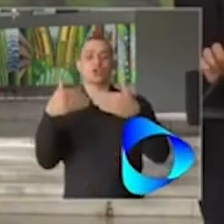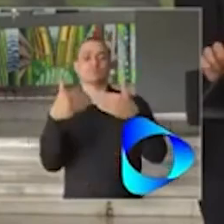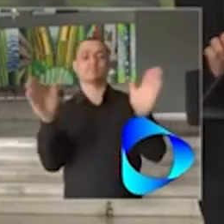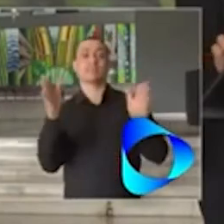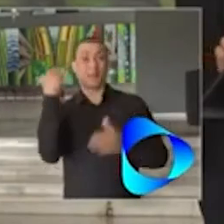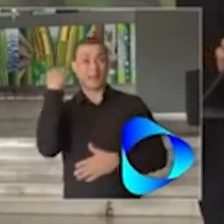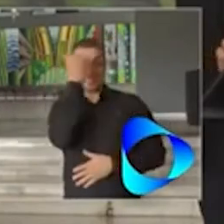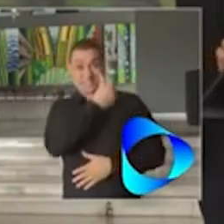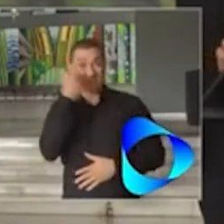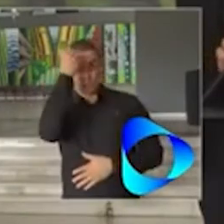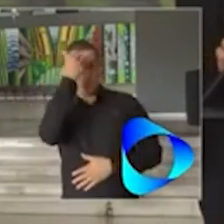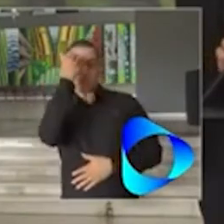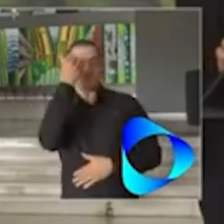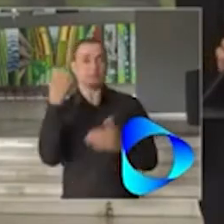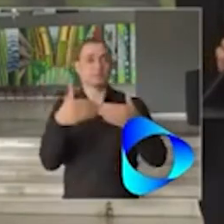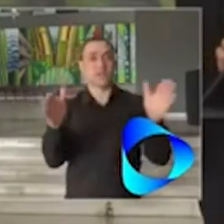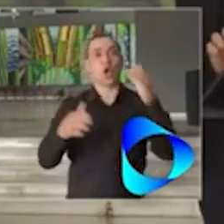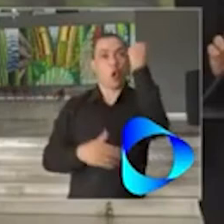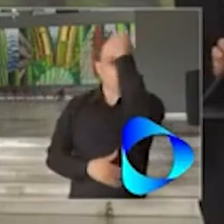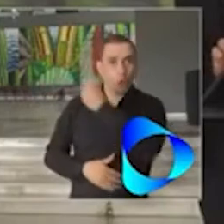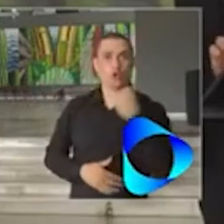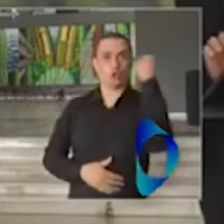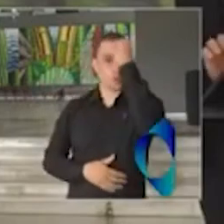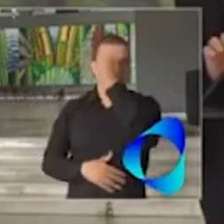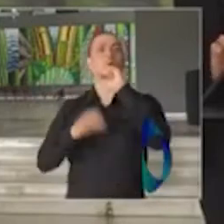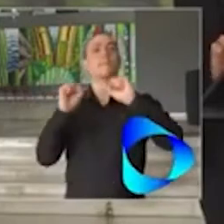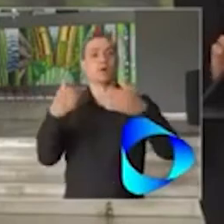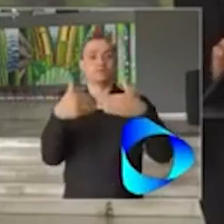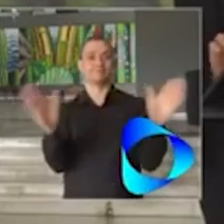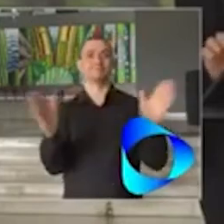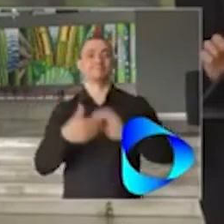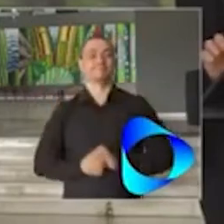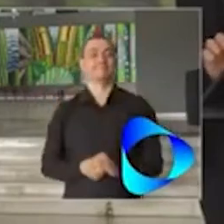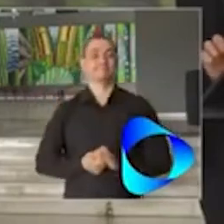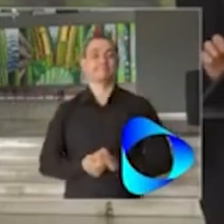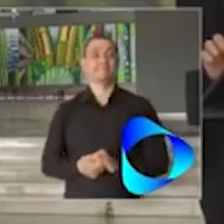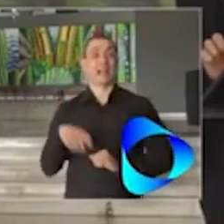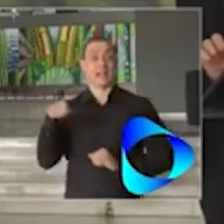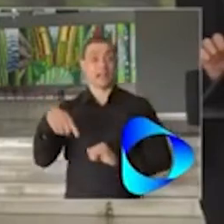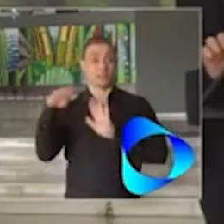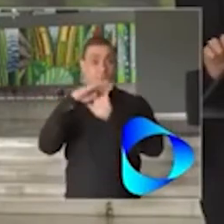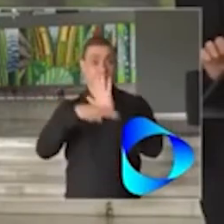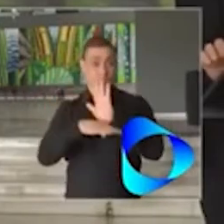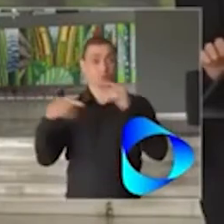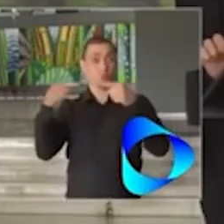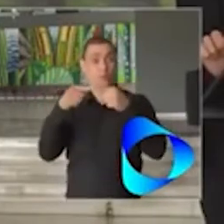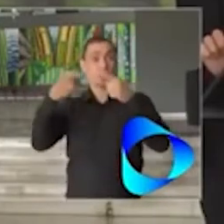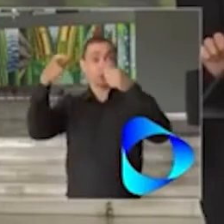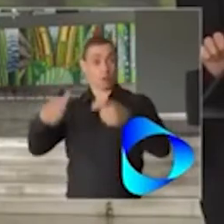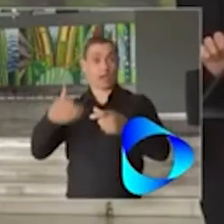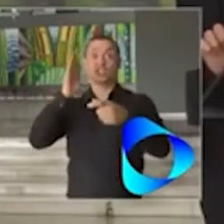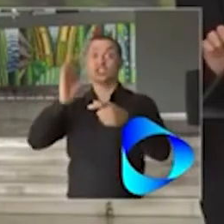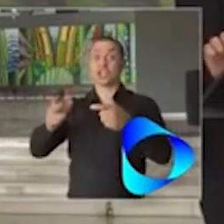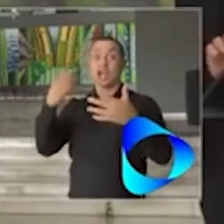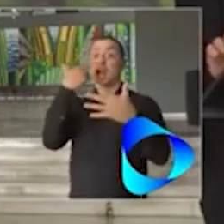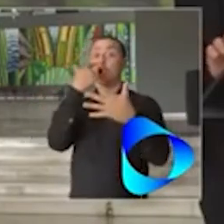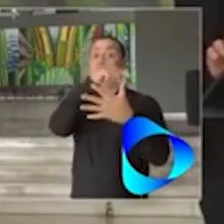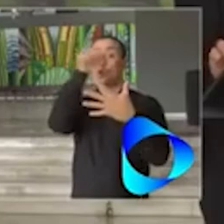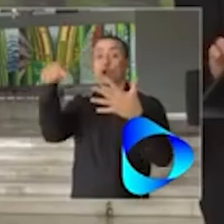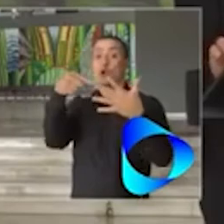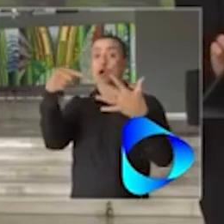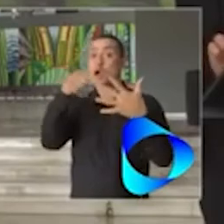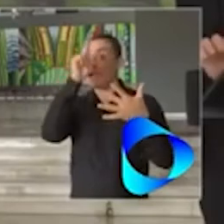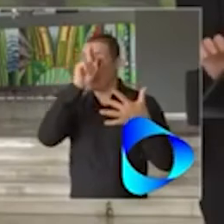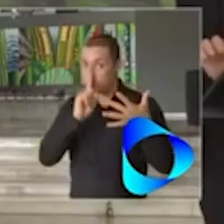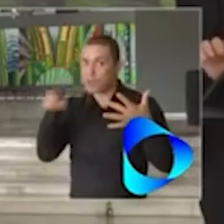ampliar de 6 para 8 horas o seu horário de funcionamento. A medida vale para as regiões que estejam na fase amarela do